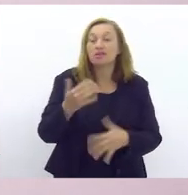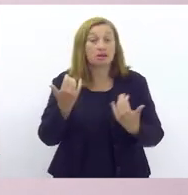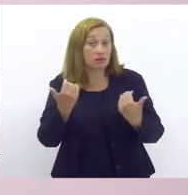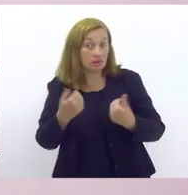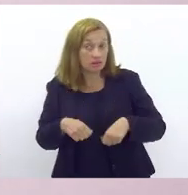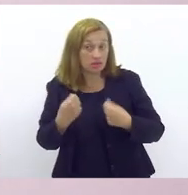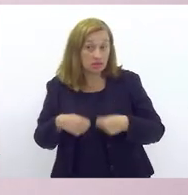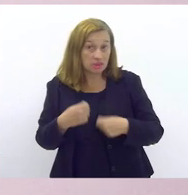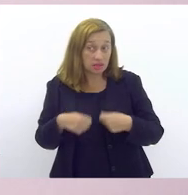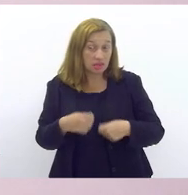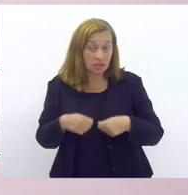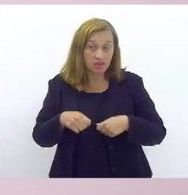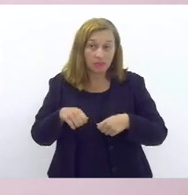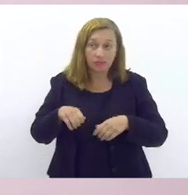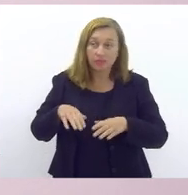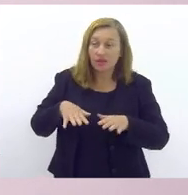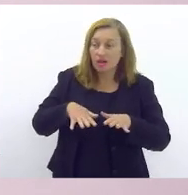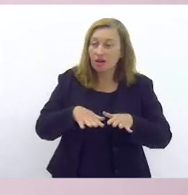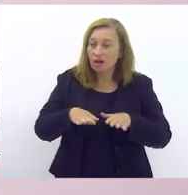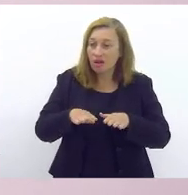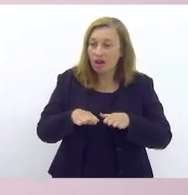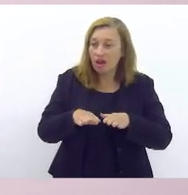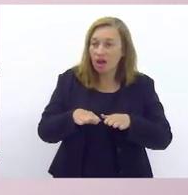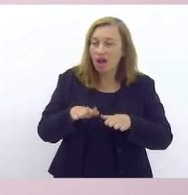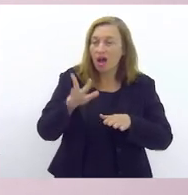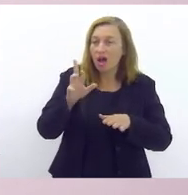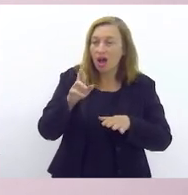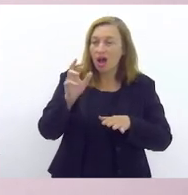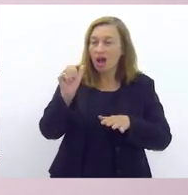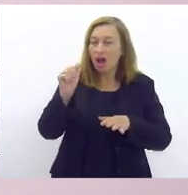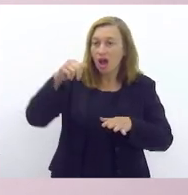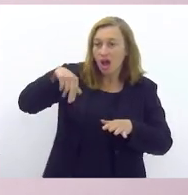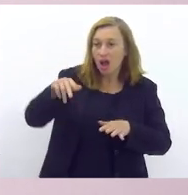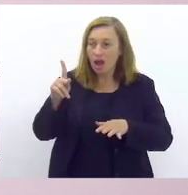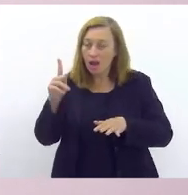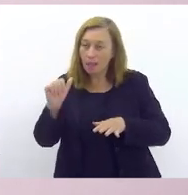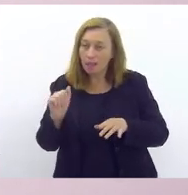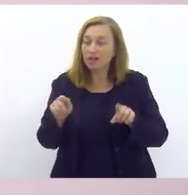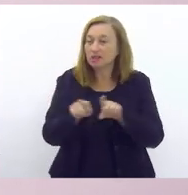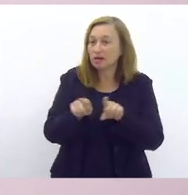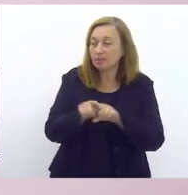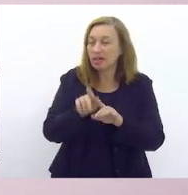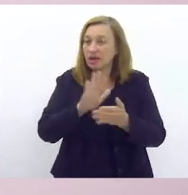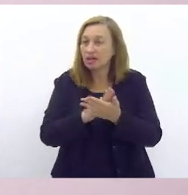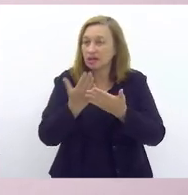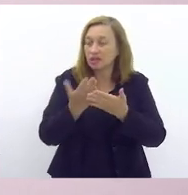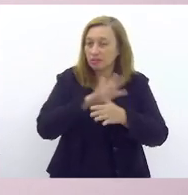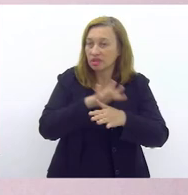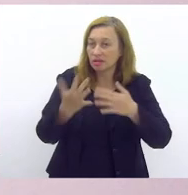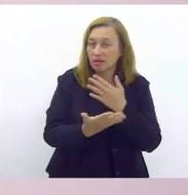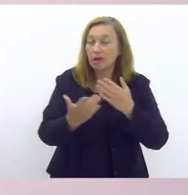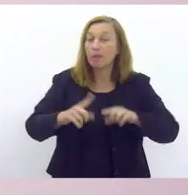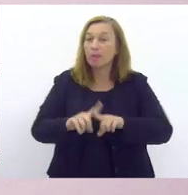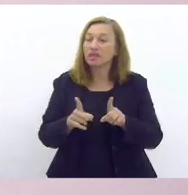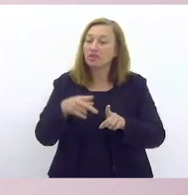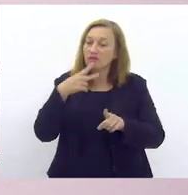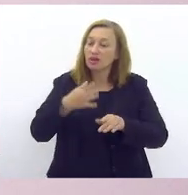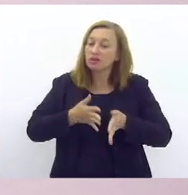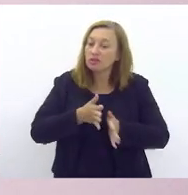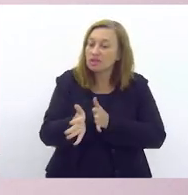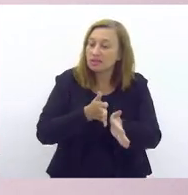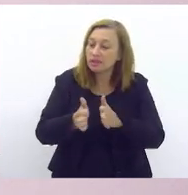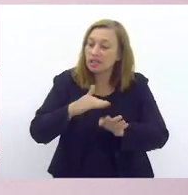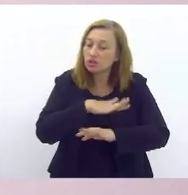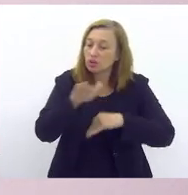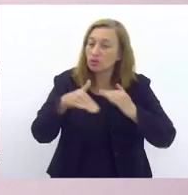necessário rampas, é claro que é necessário intérprete de Libras, mas a gente está falando no conceito de acessibilidade plena. Estamos nessa luta